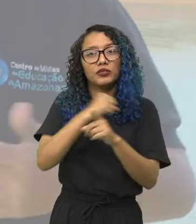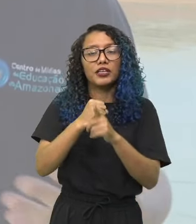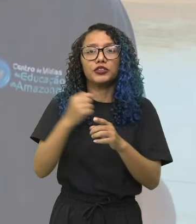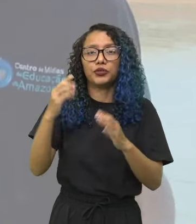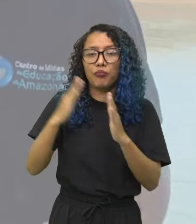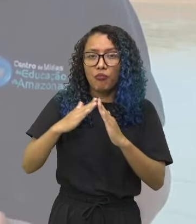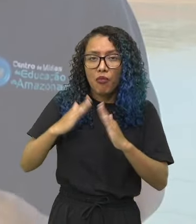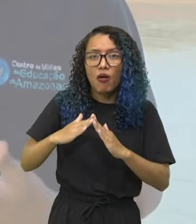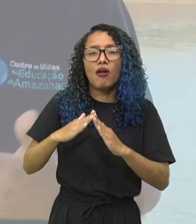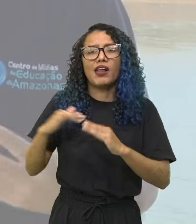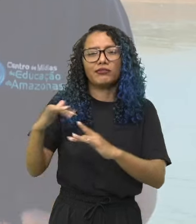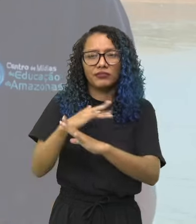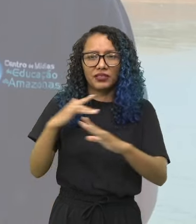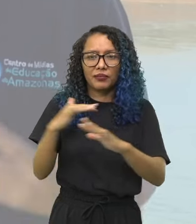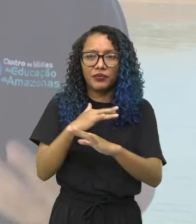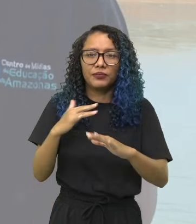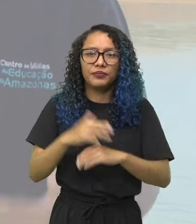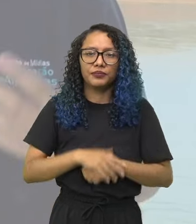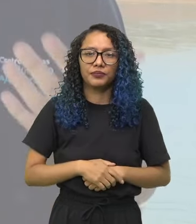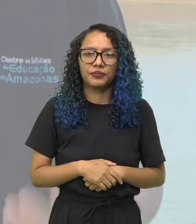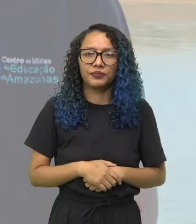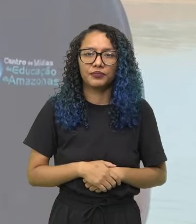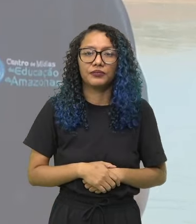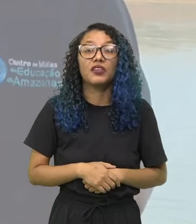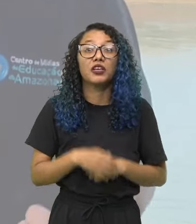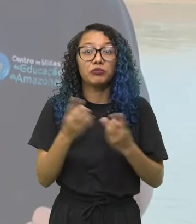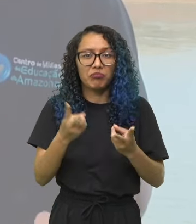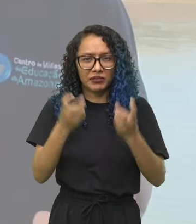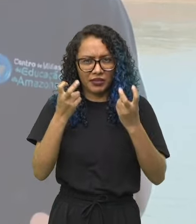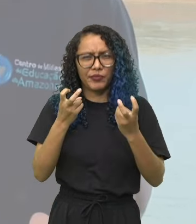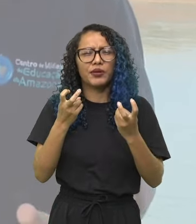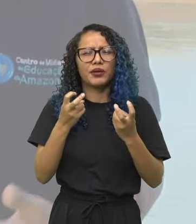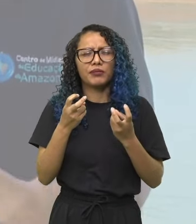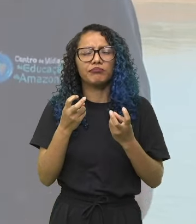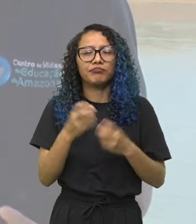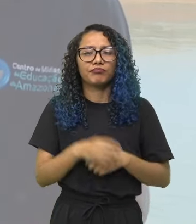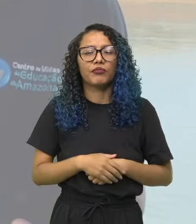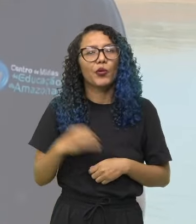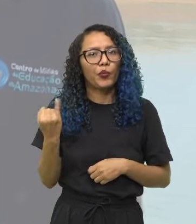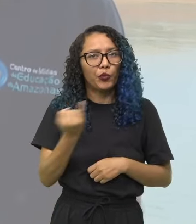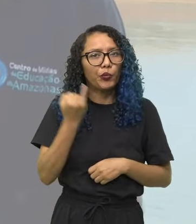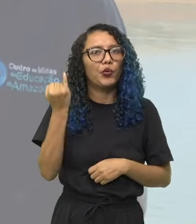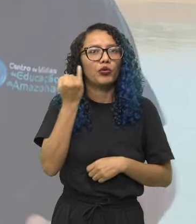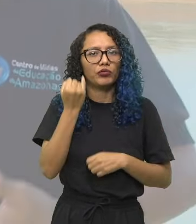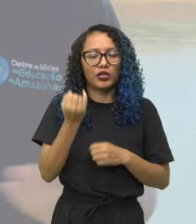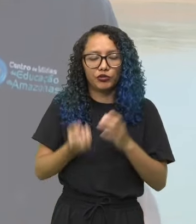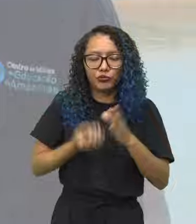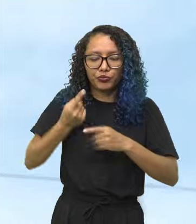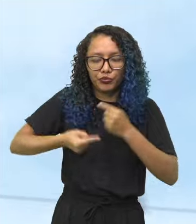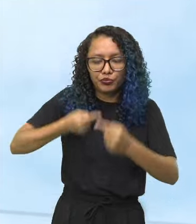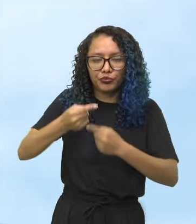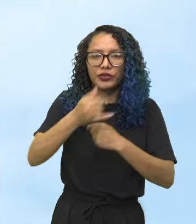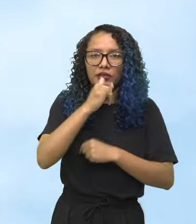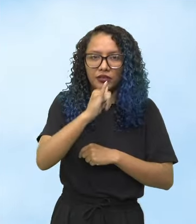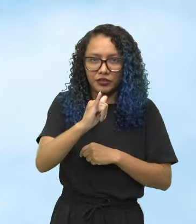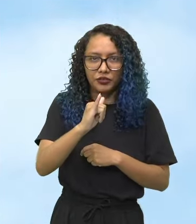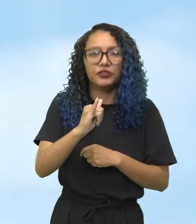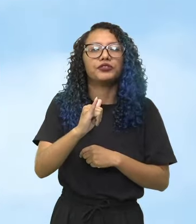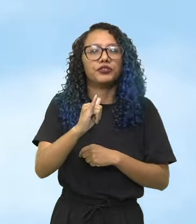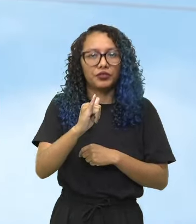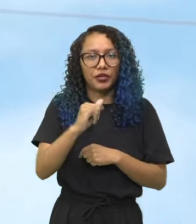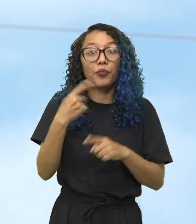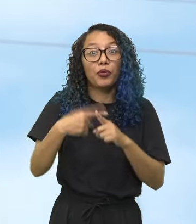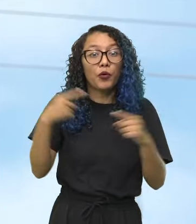Verificamos em nossas aulas o quanto que é necessário a geração de energia elétrica do modo de vida que a gente conhece,